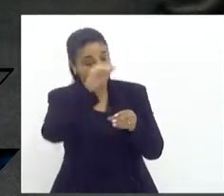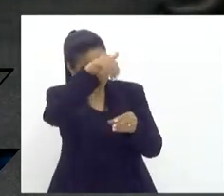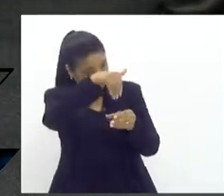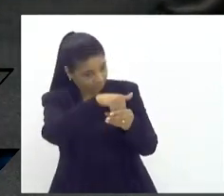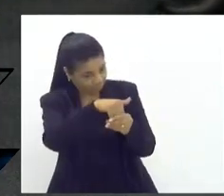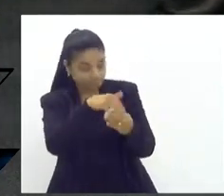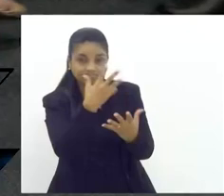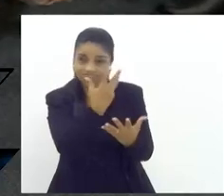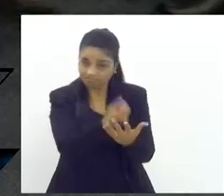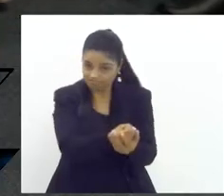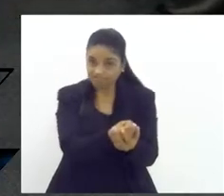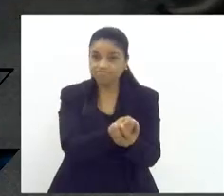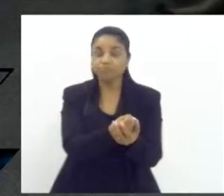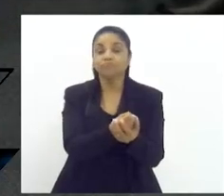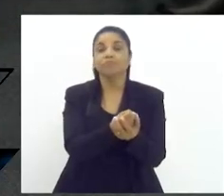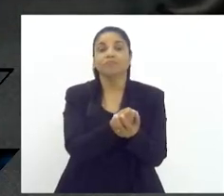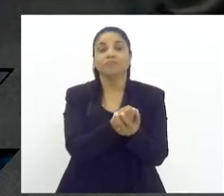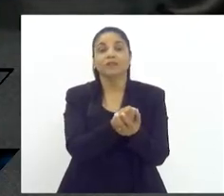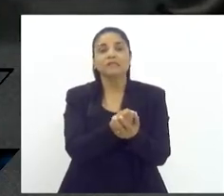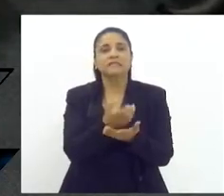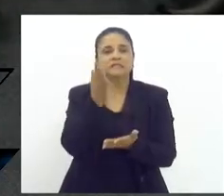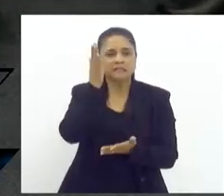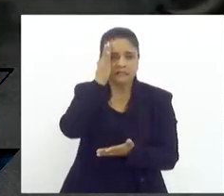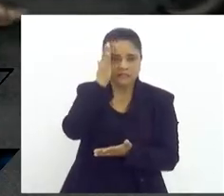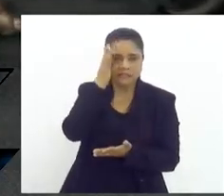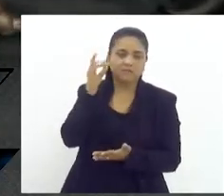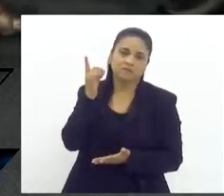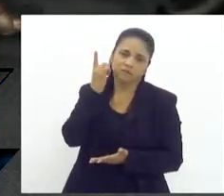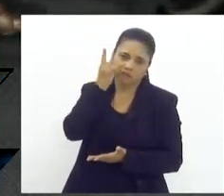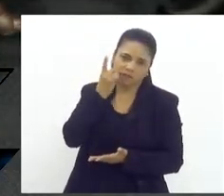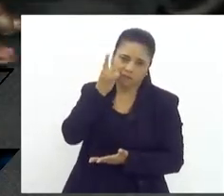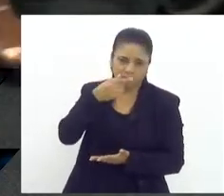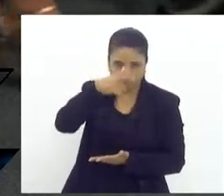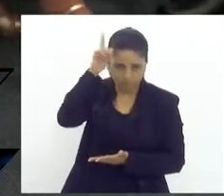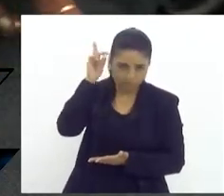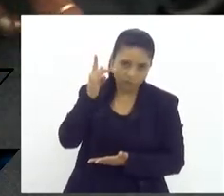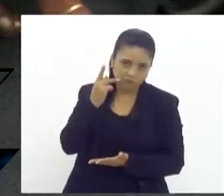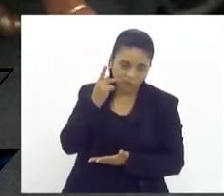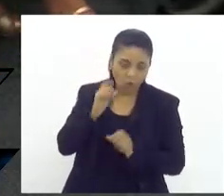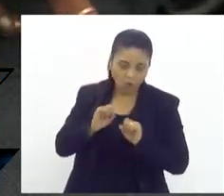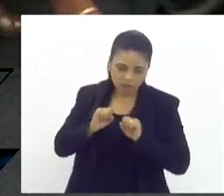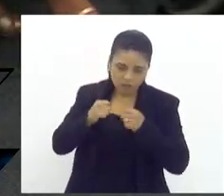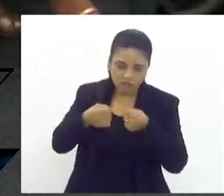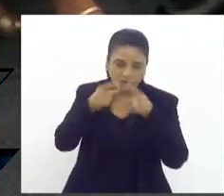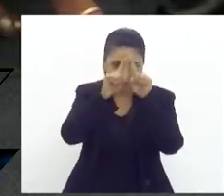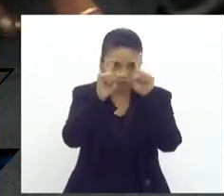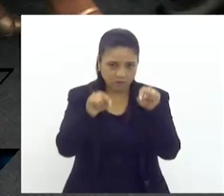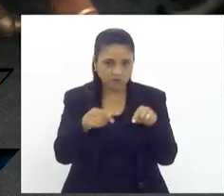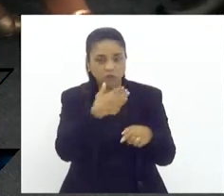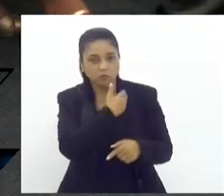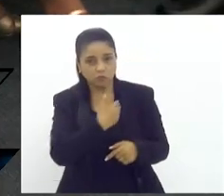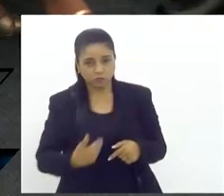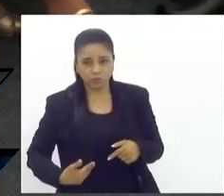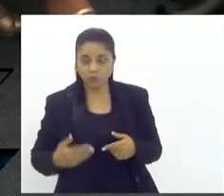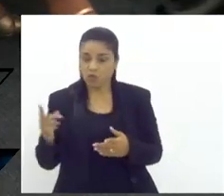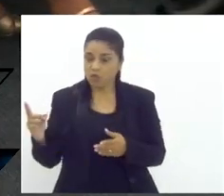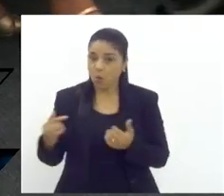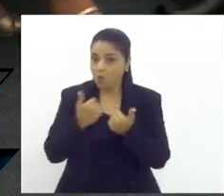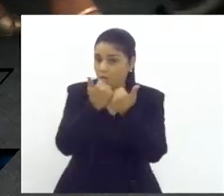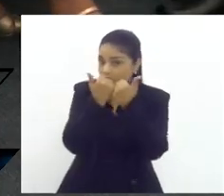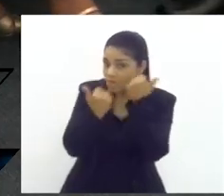como eu sei o quanto o Paulo está na defesa do servidores públicos e tê-lo como